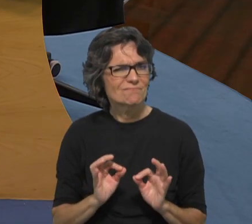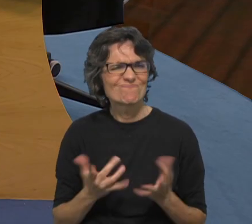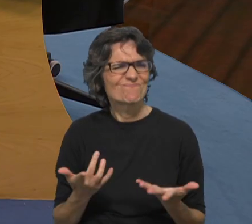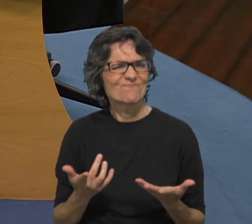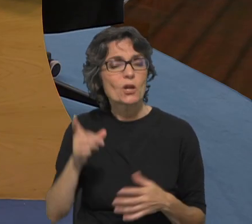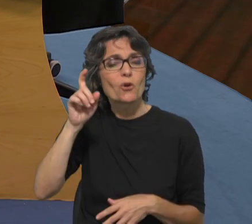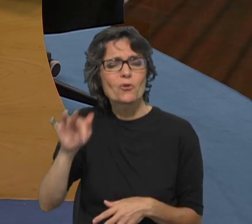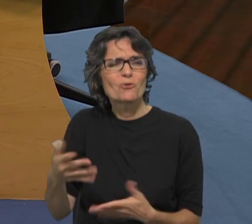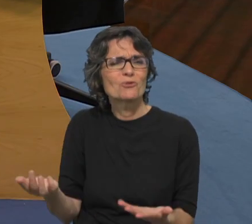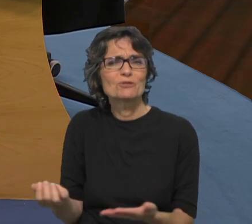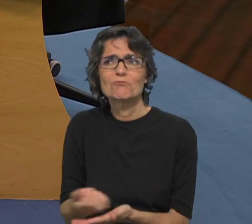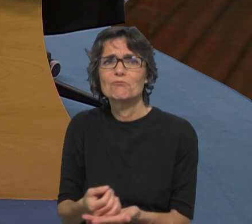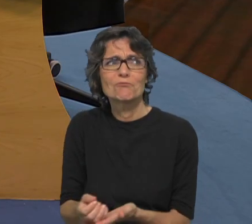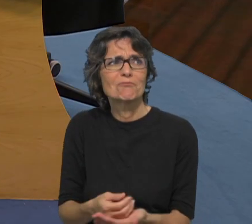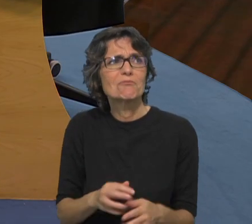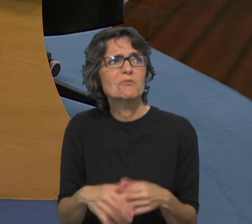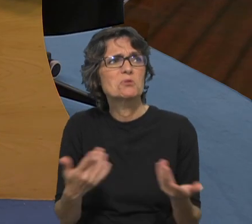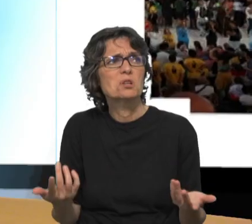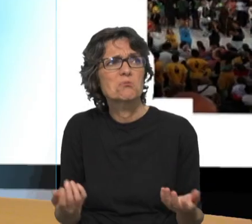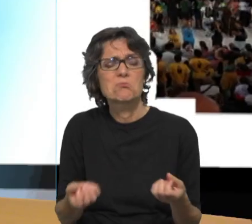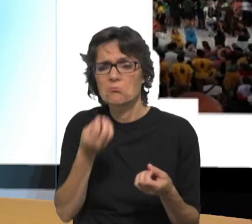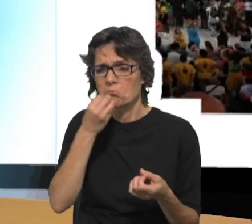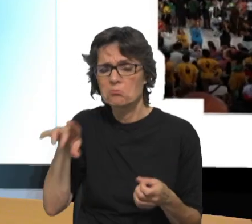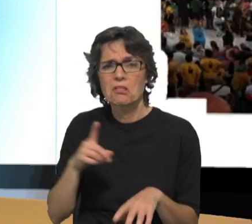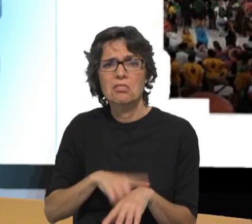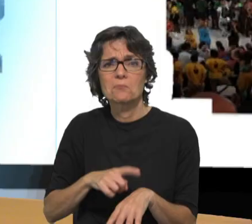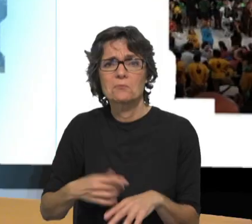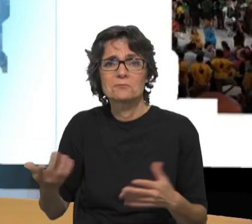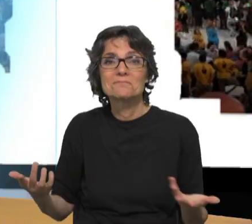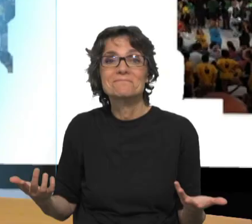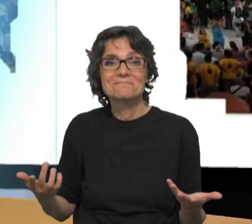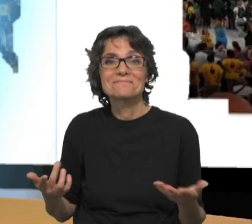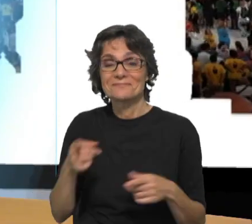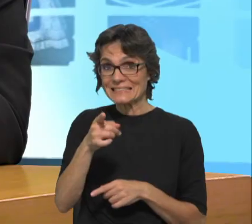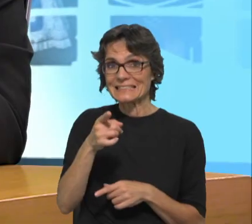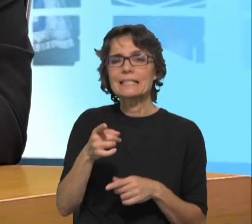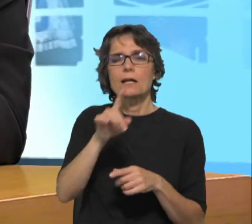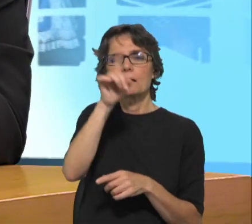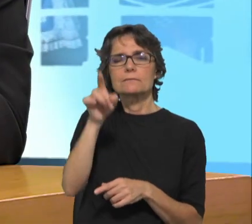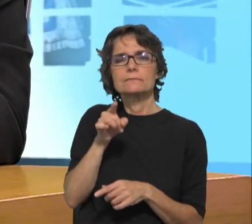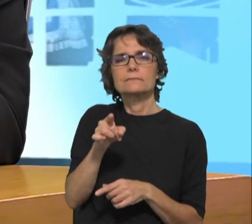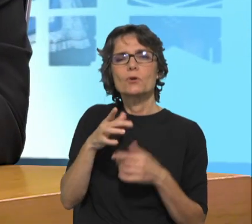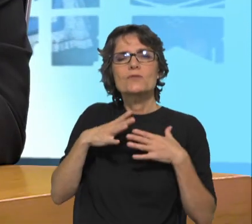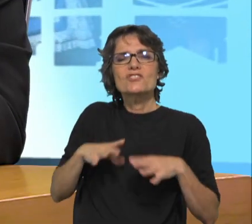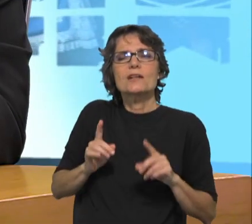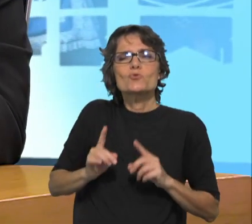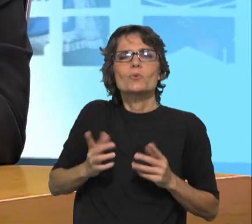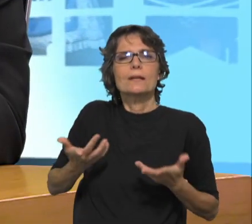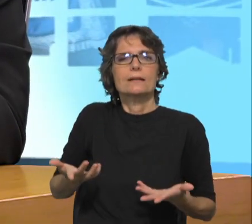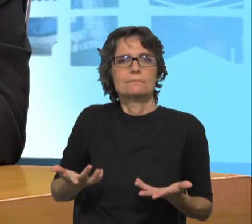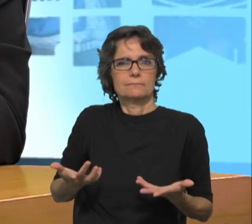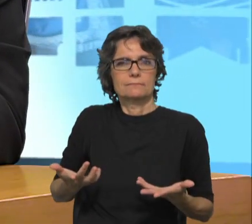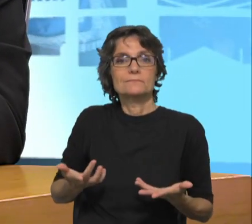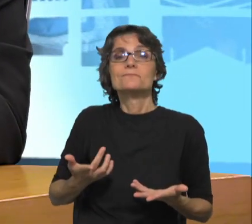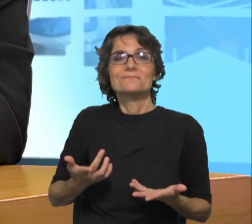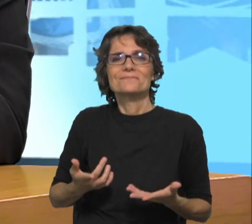vazios, parece que este dia foi inútil, não serviu para nada. E o que é que descansa? Exato, essa é a grande pergunta. Eu creio que o que descansa verdadeiramente é o